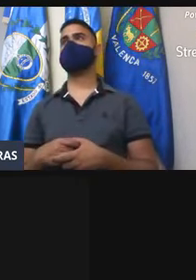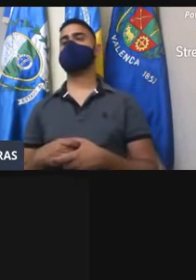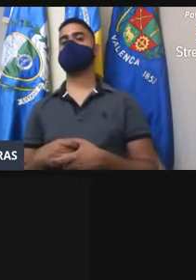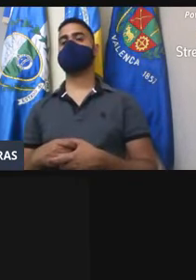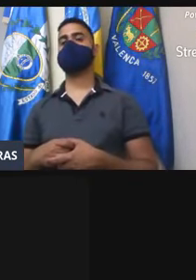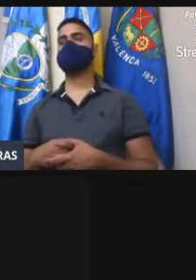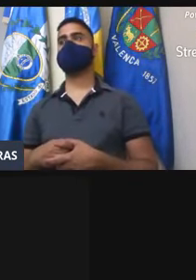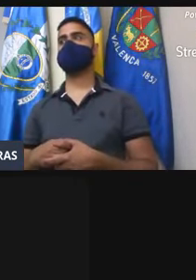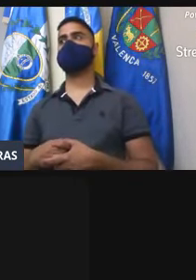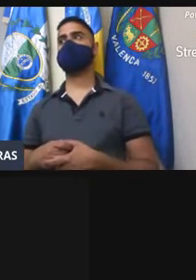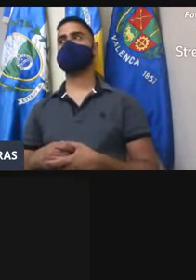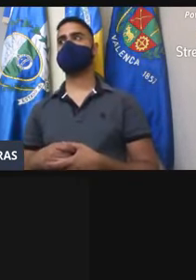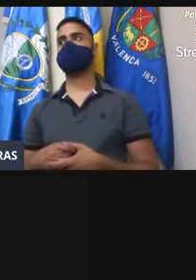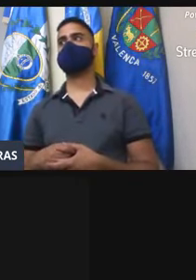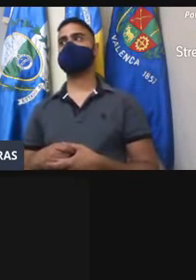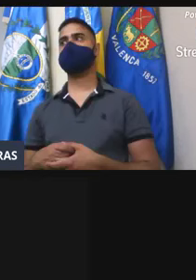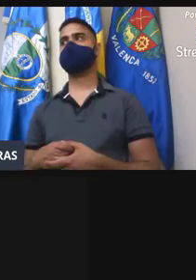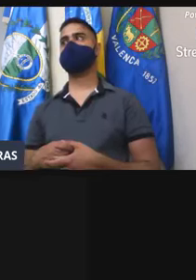A iluminação pública,